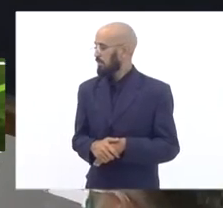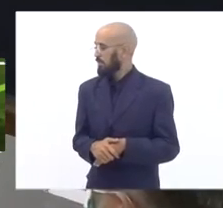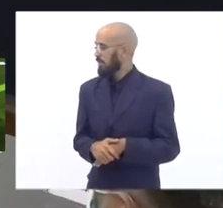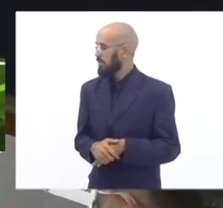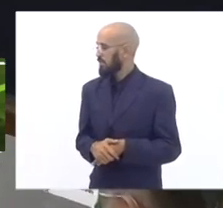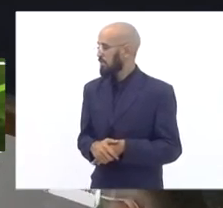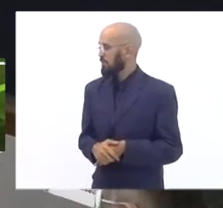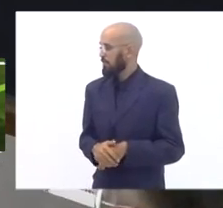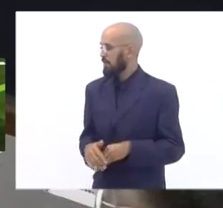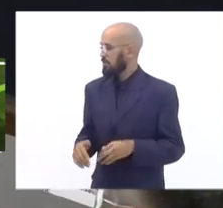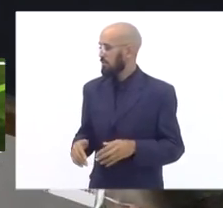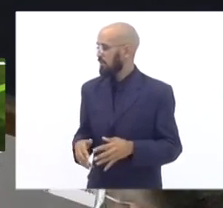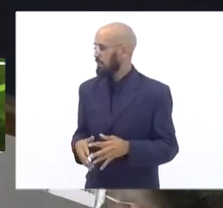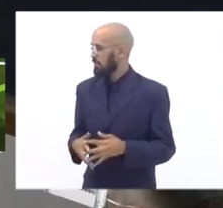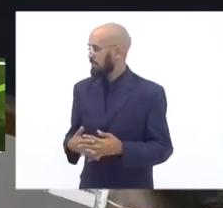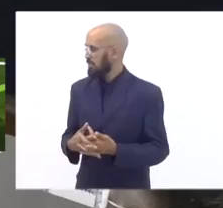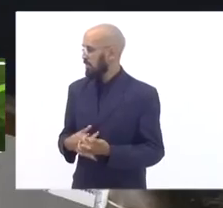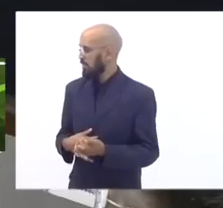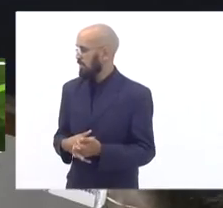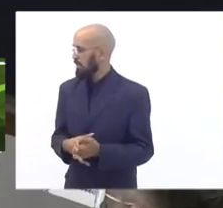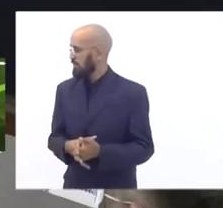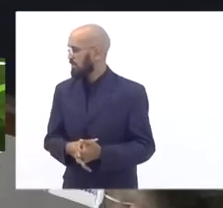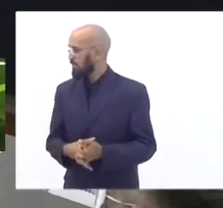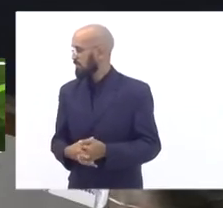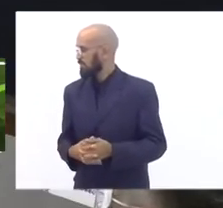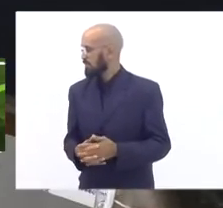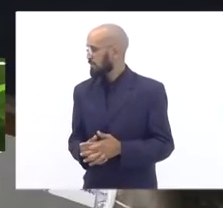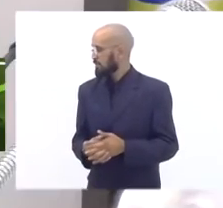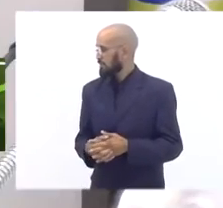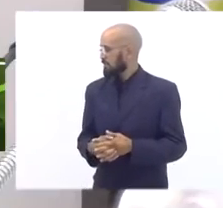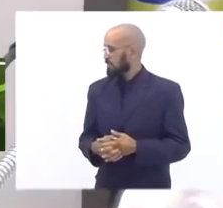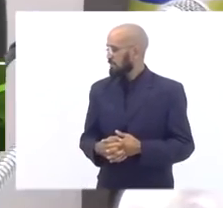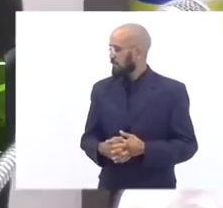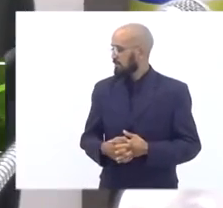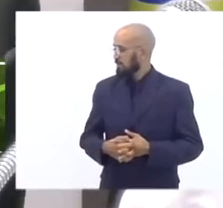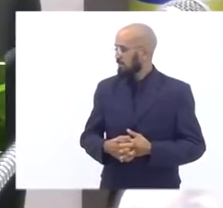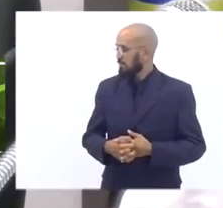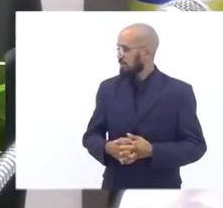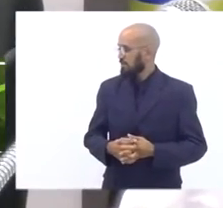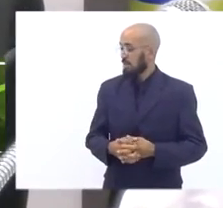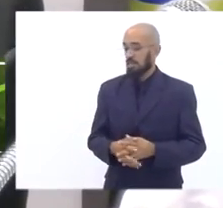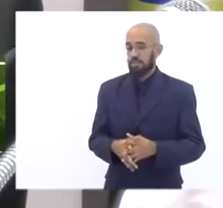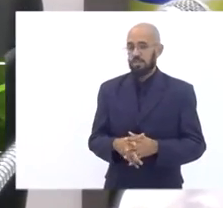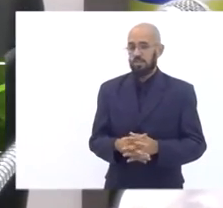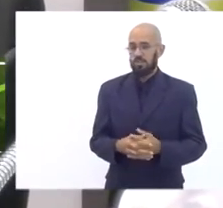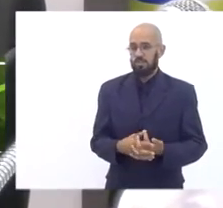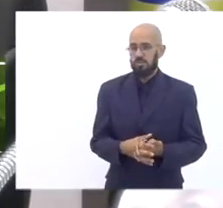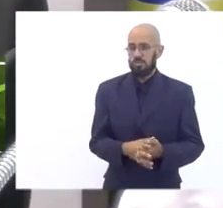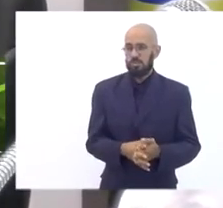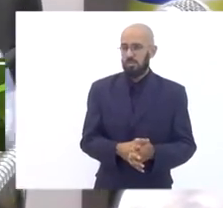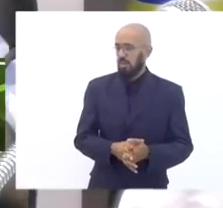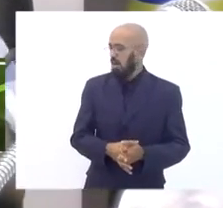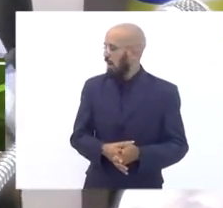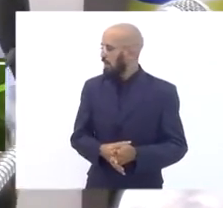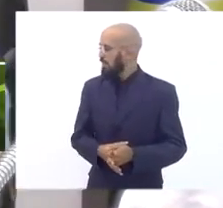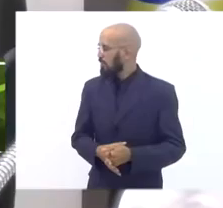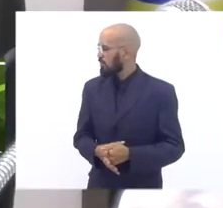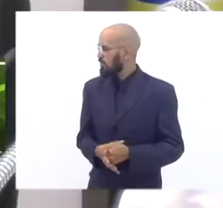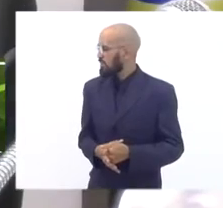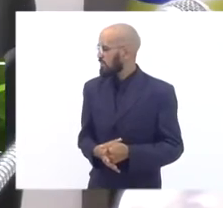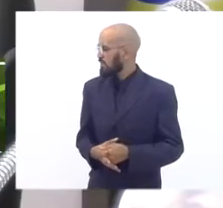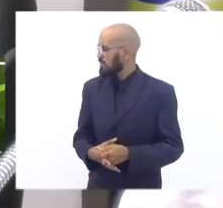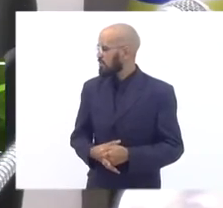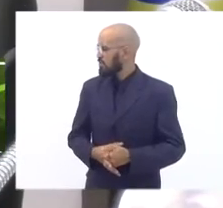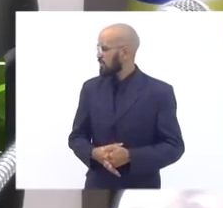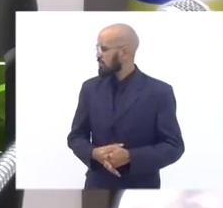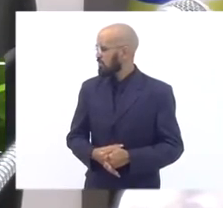Esse negócio de fazer a prorrogação de um contrato. Bom, primeiro, que o contrato, eu acho que o período